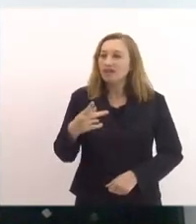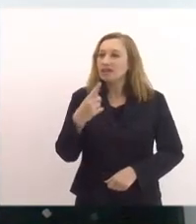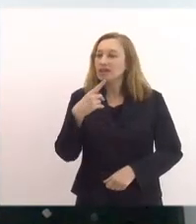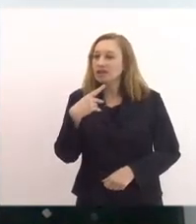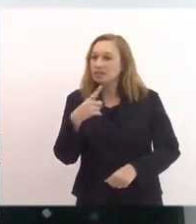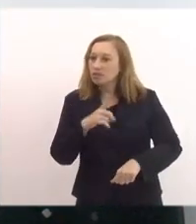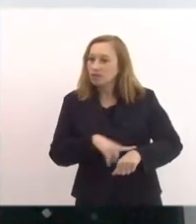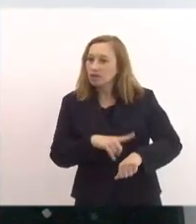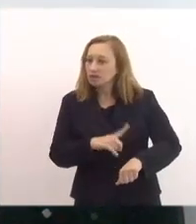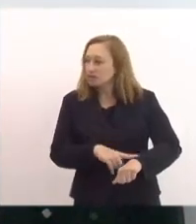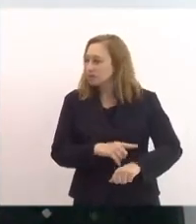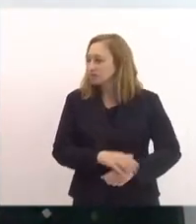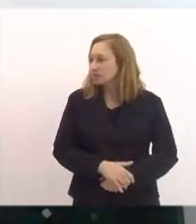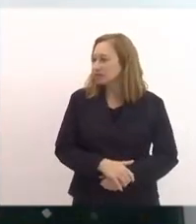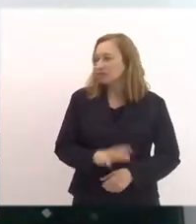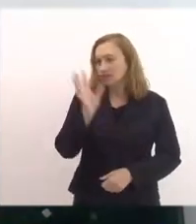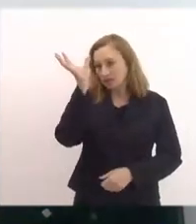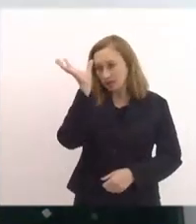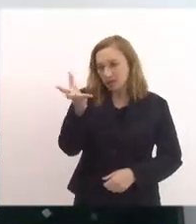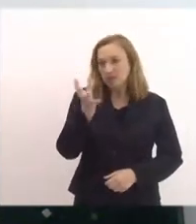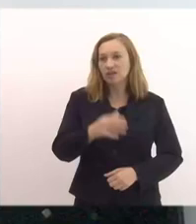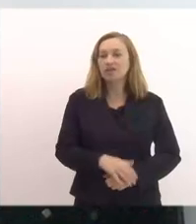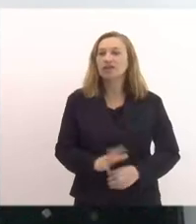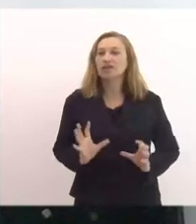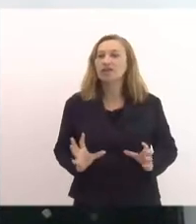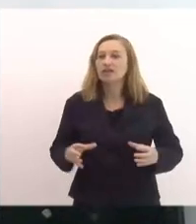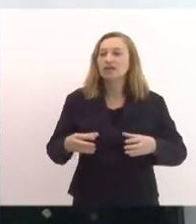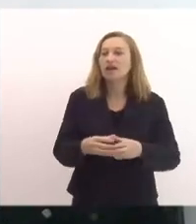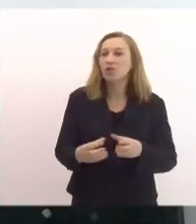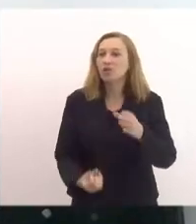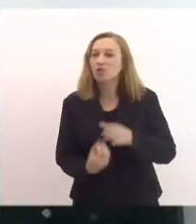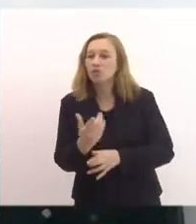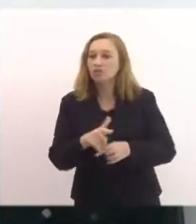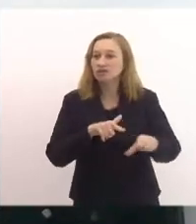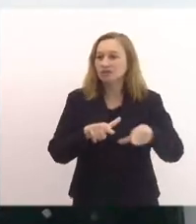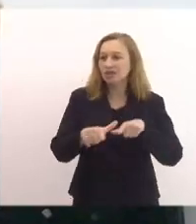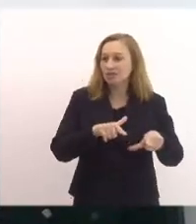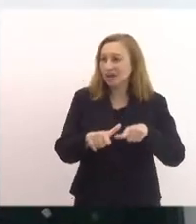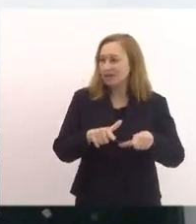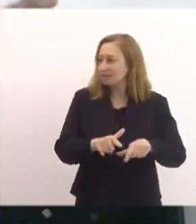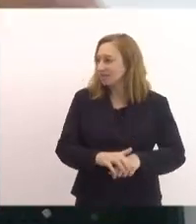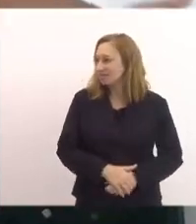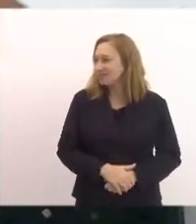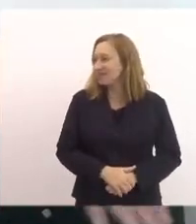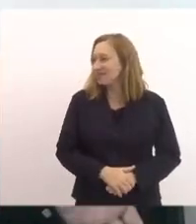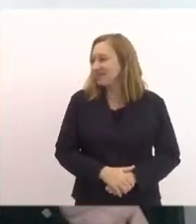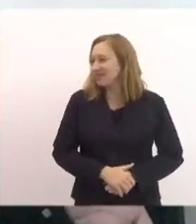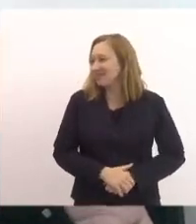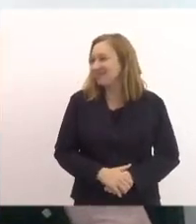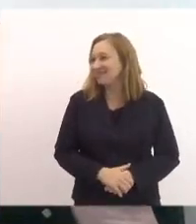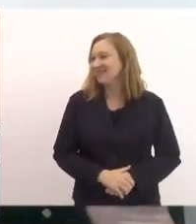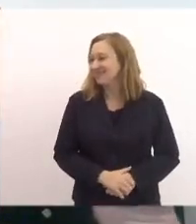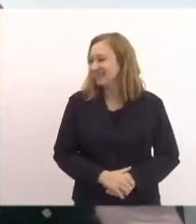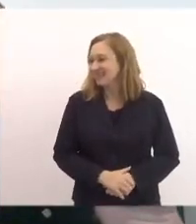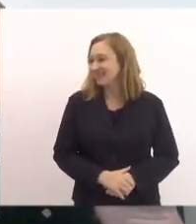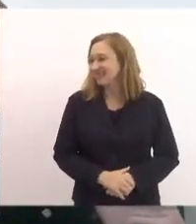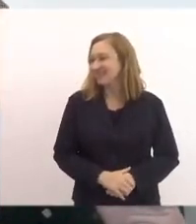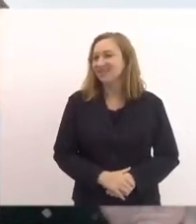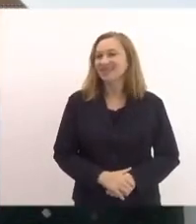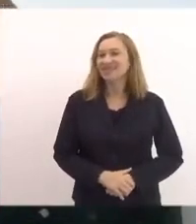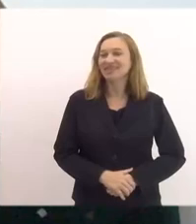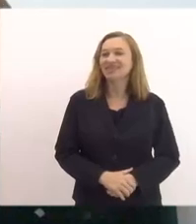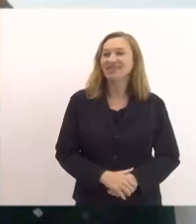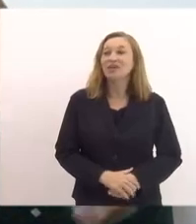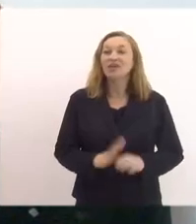comandante que ia resolver, que íamos formar um grupo de trabalho e, através desse grupo de trabalho, nós íamos dar solução a essa questão.